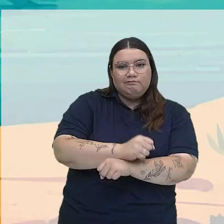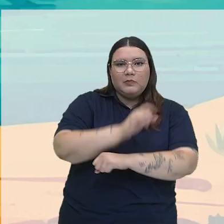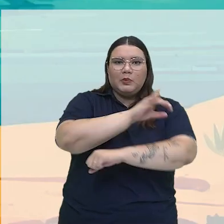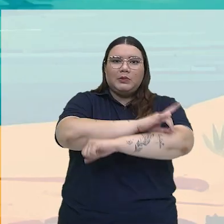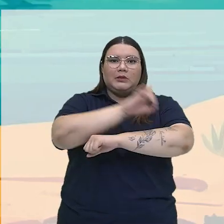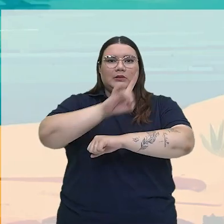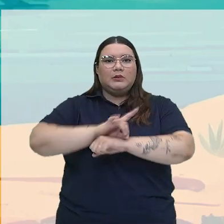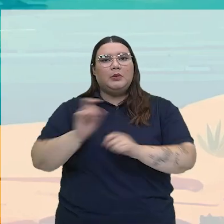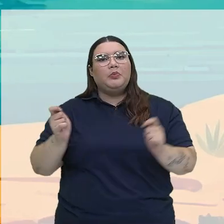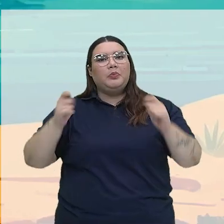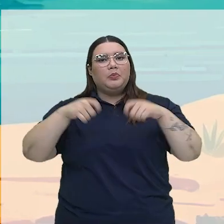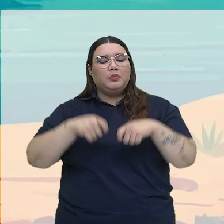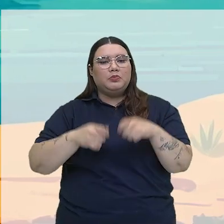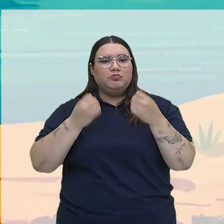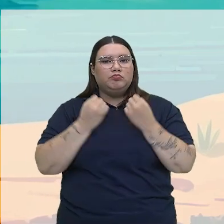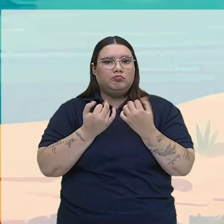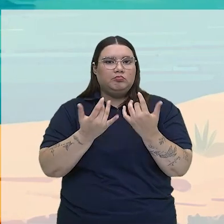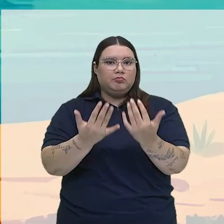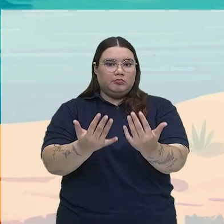pode florescer.